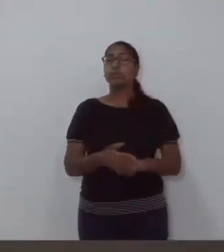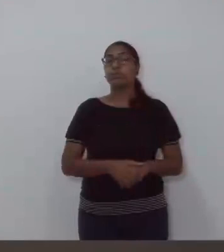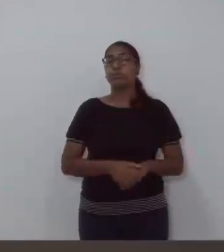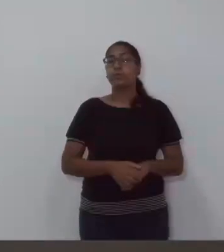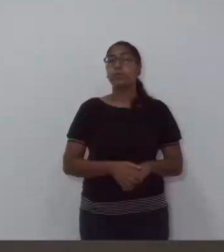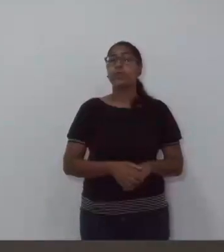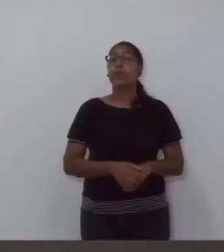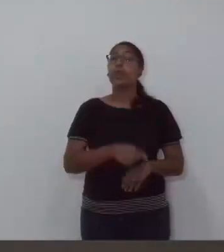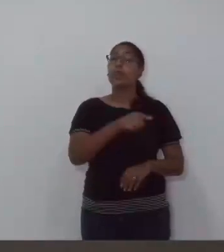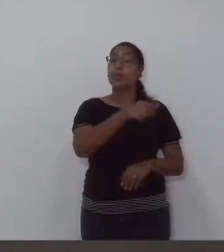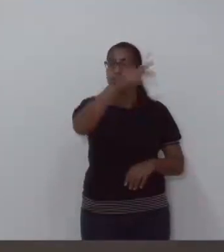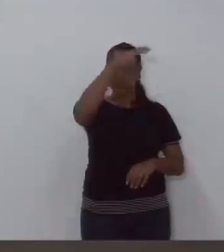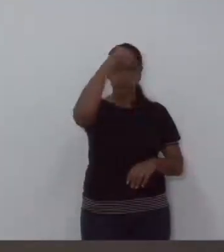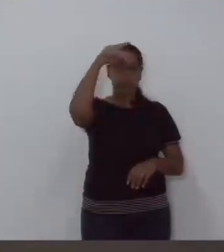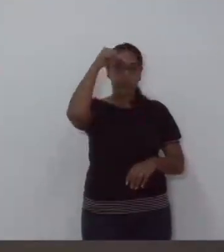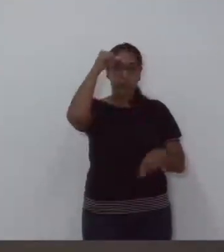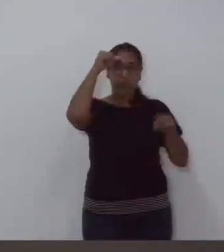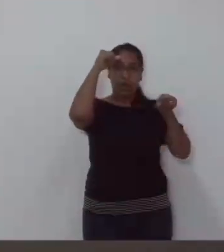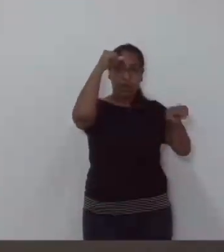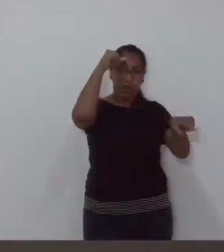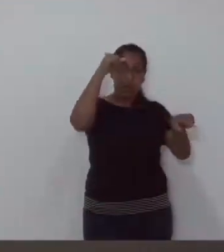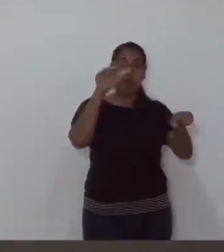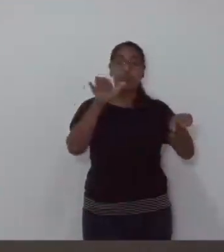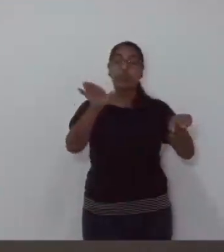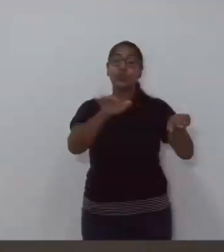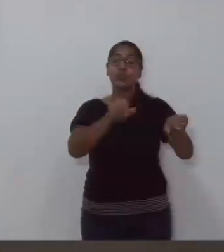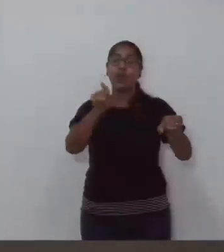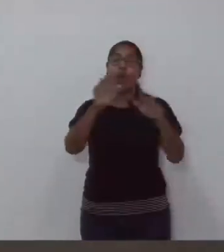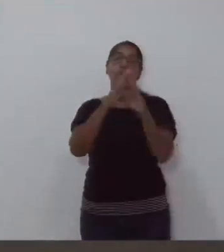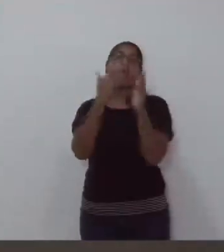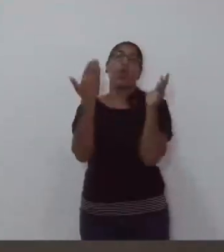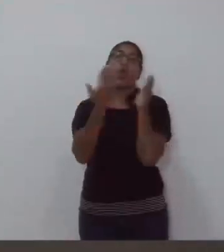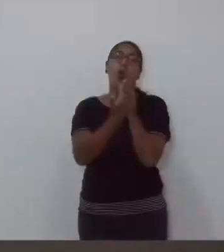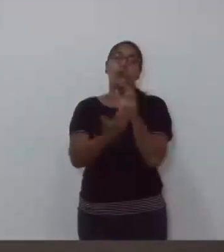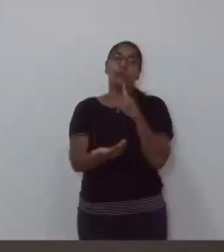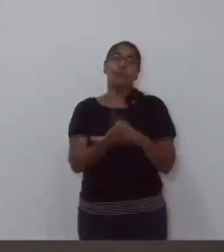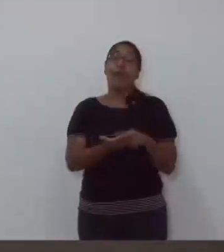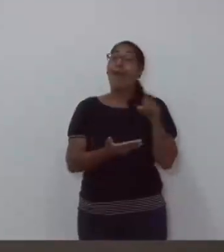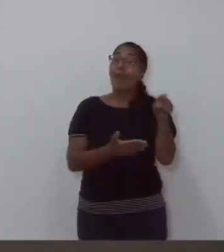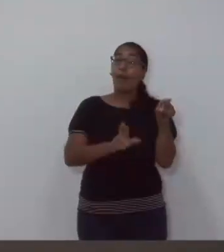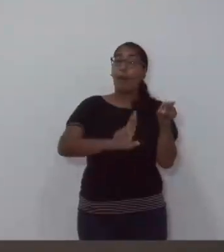quero a informação da prefeitura. A prefeitura que contratou o serviço. Ela tem que fiscalizar.